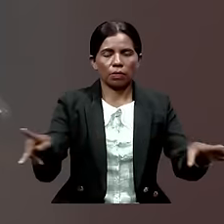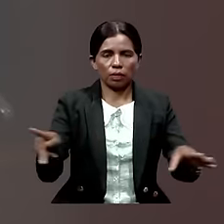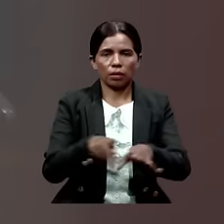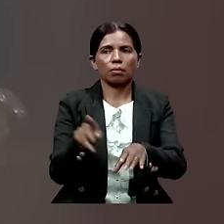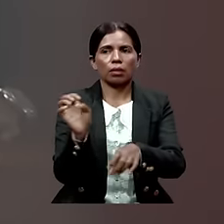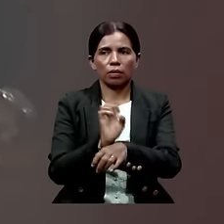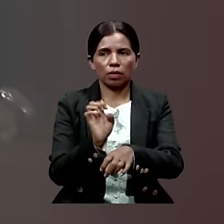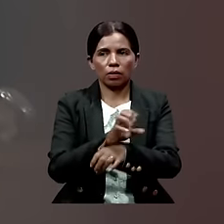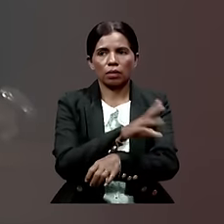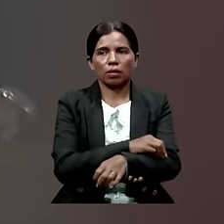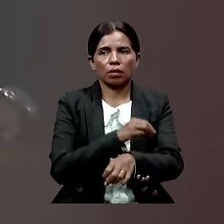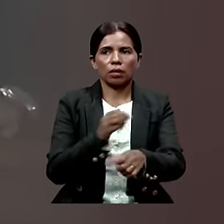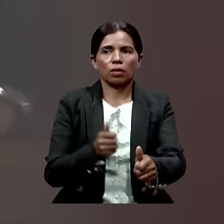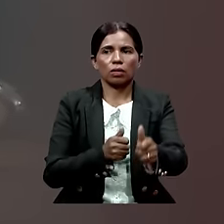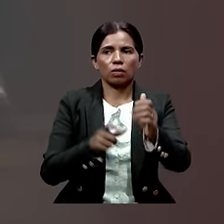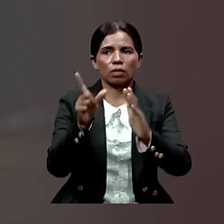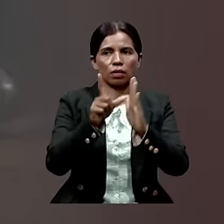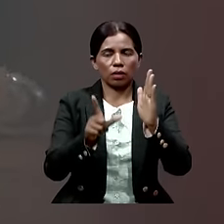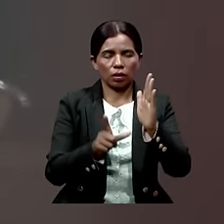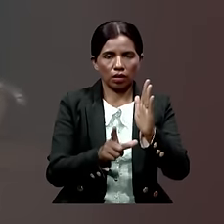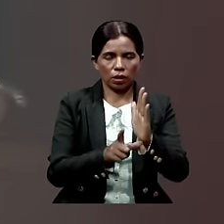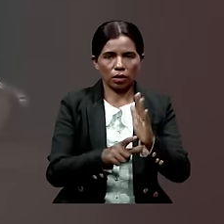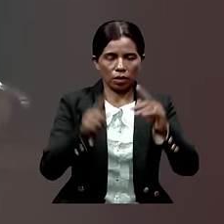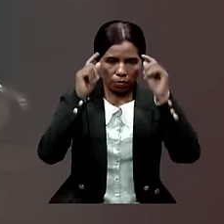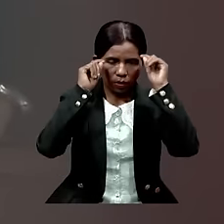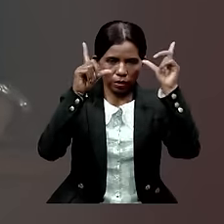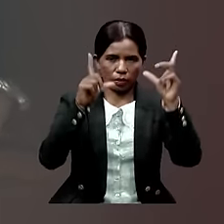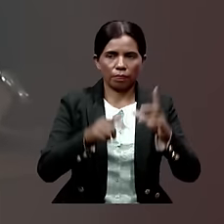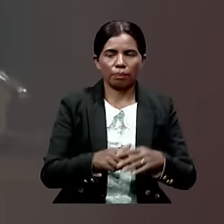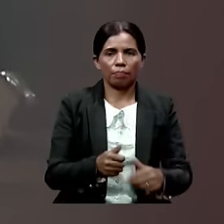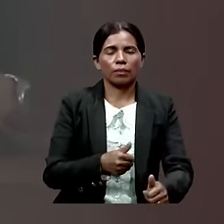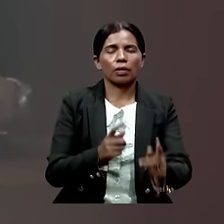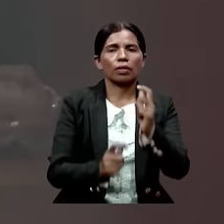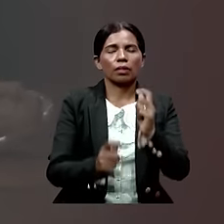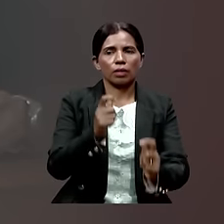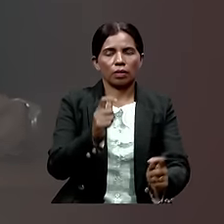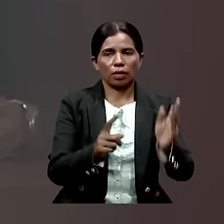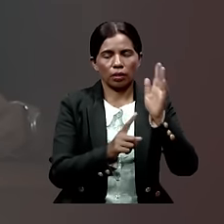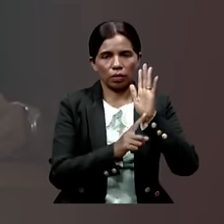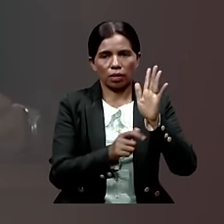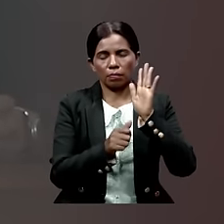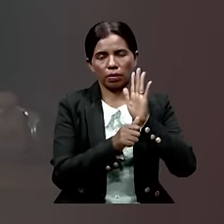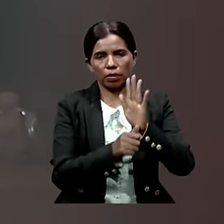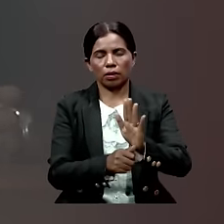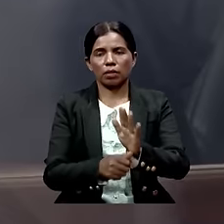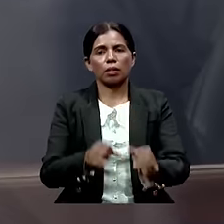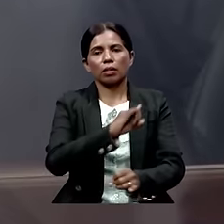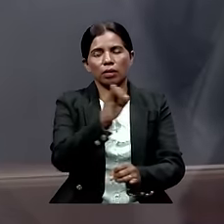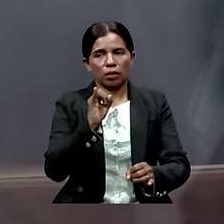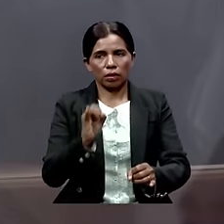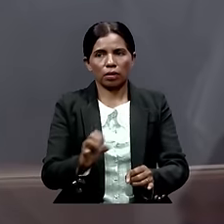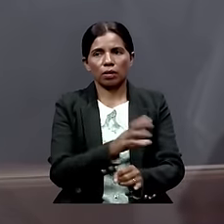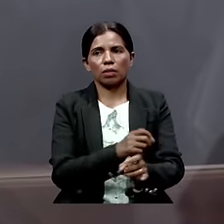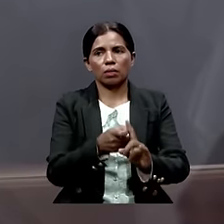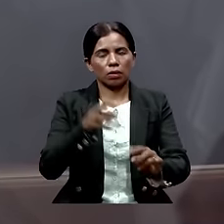economia, no negócio, tuir Código Penal Timor-Leste. Tamatuir tribunal, facto sira nebe apresenta durante julgamento no acusação